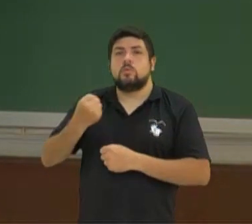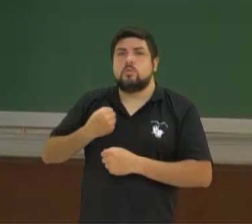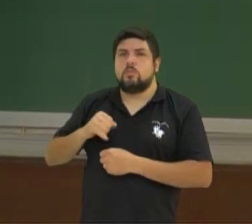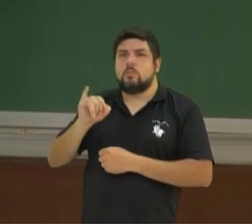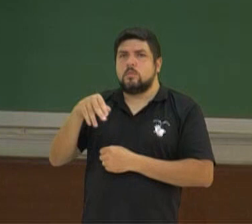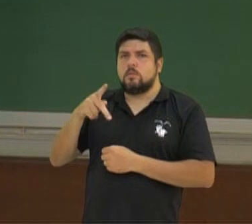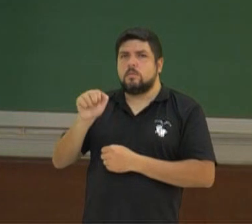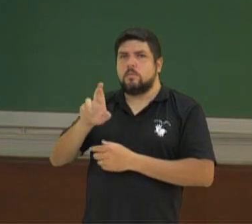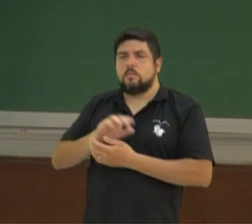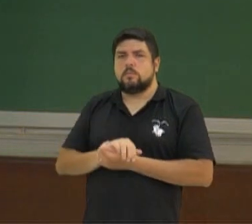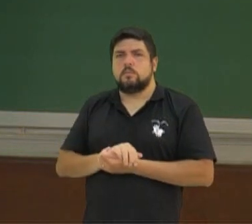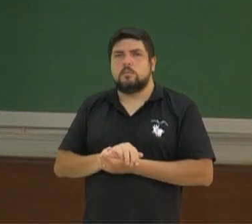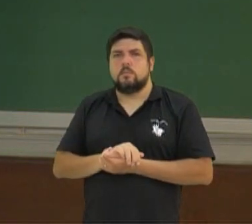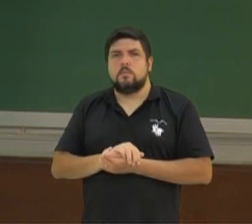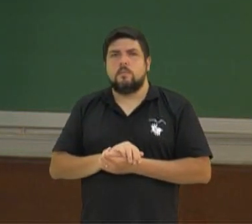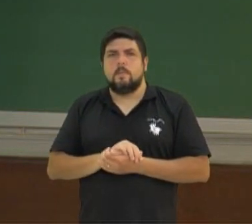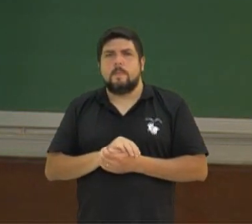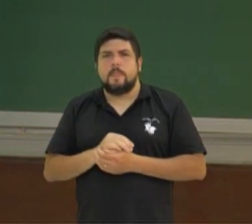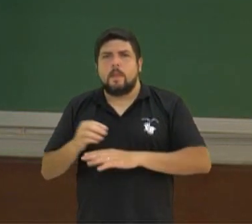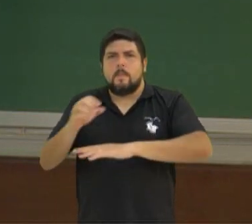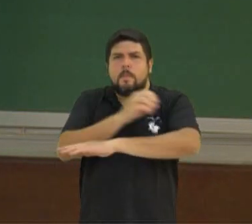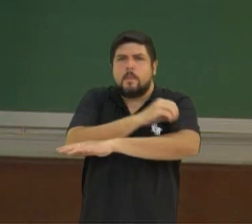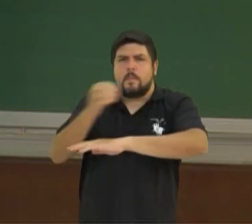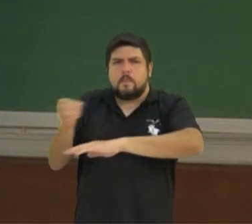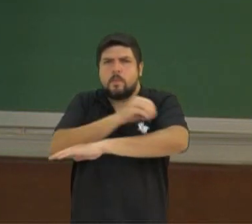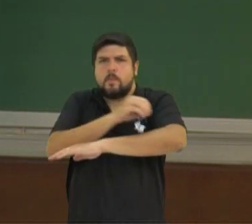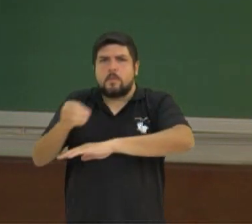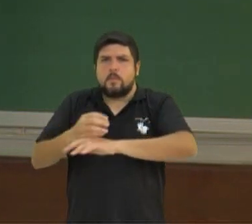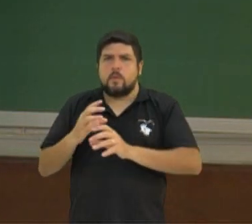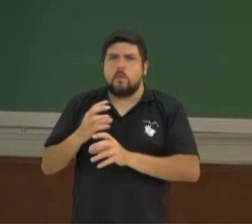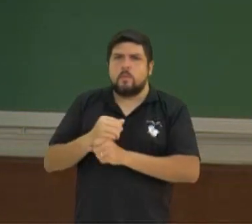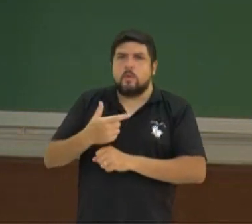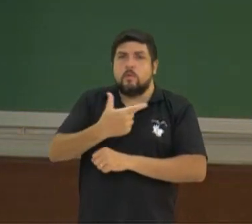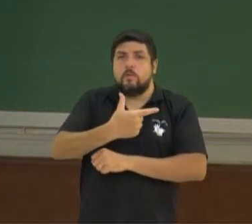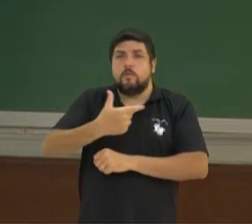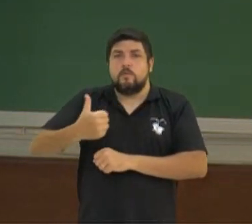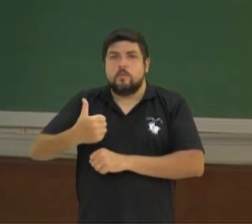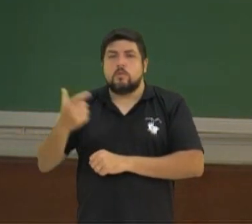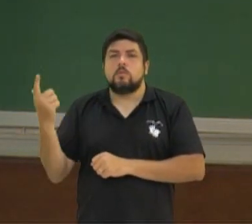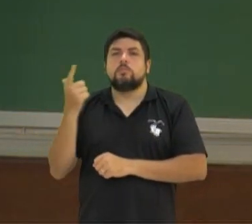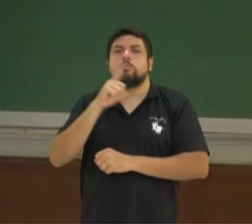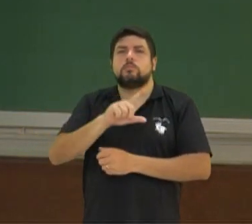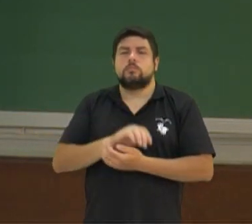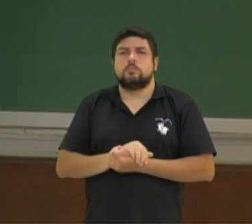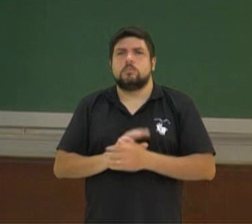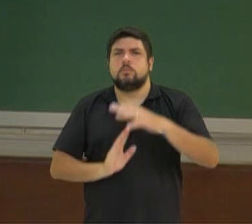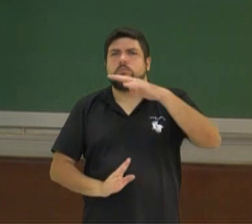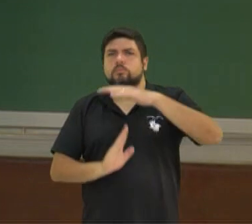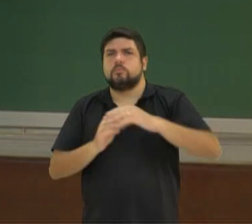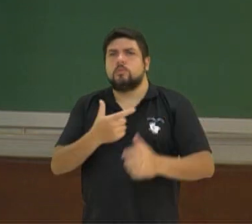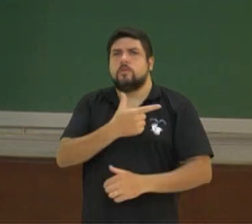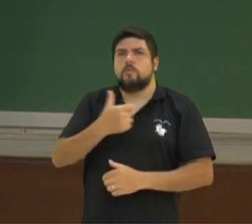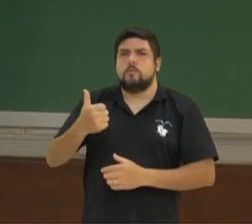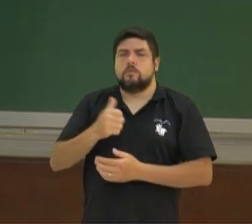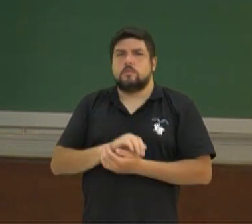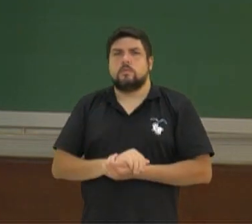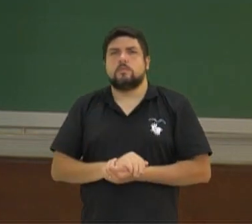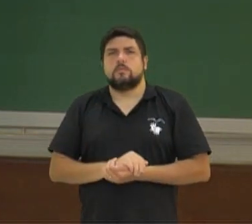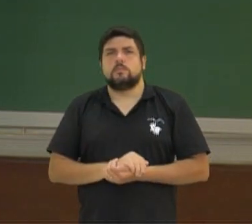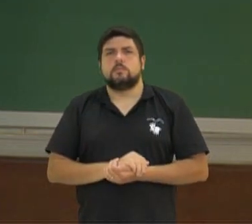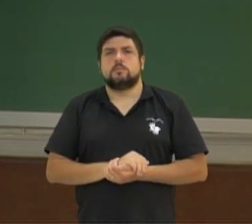O primeiro lado que atingir 21 pontos será o vencedor do game, né? Então limitado a 21 pontos. Quem fizer 21 pontos